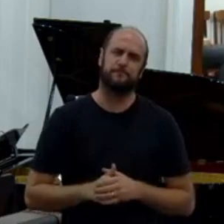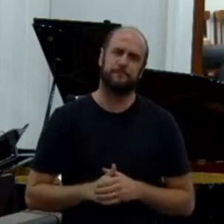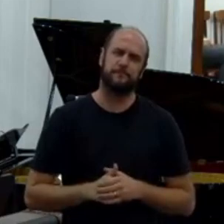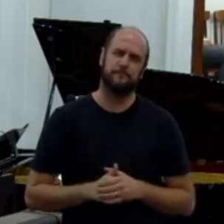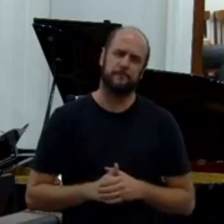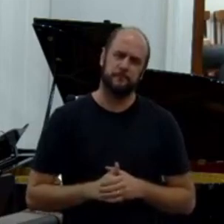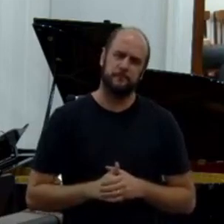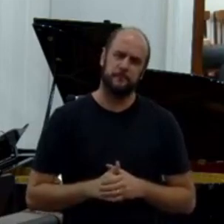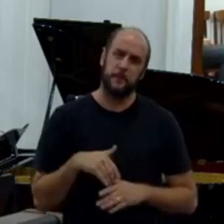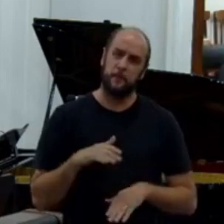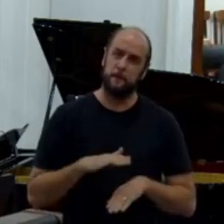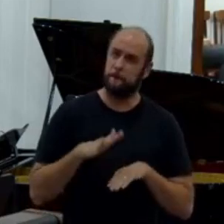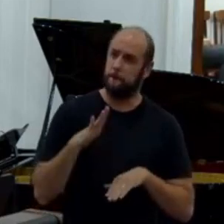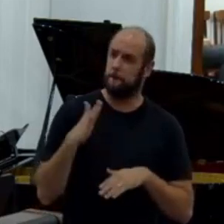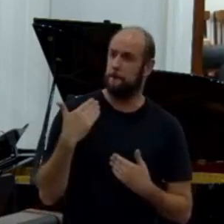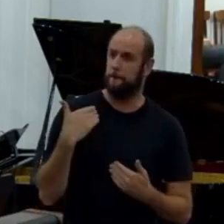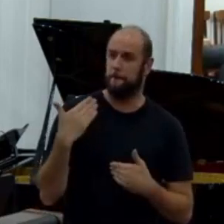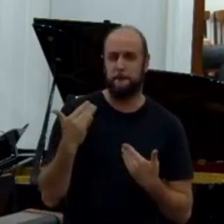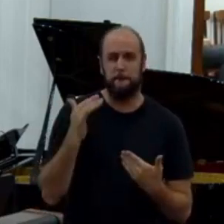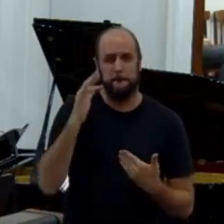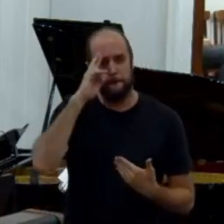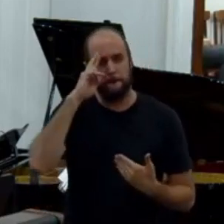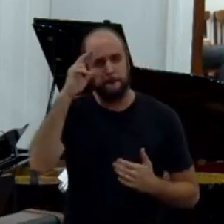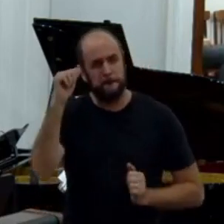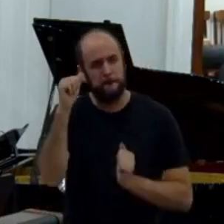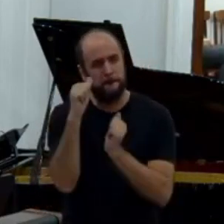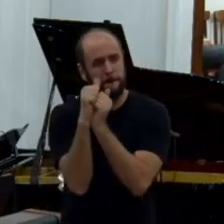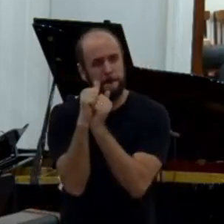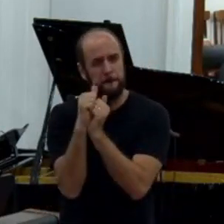de um estreitamento de relacionamento com o Senhor.